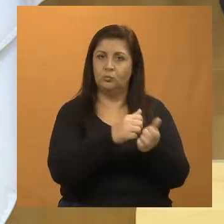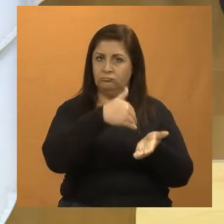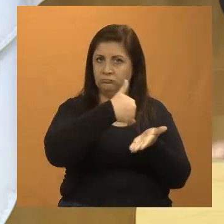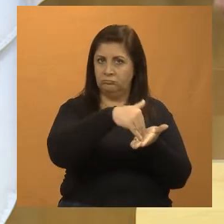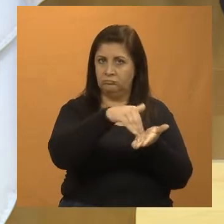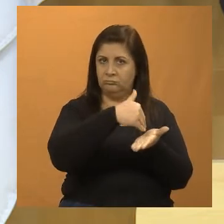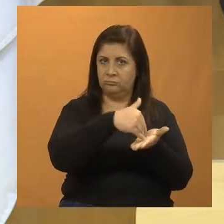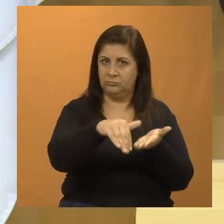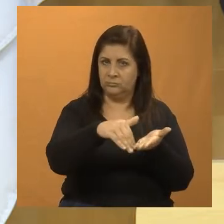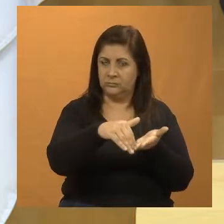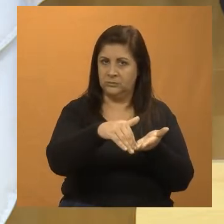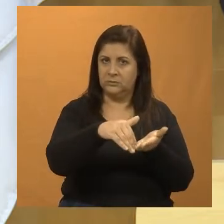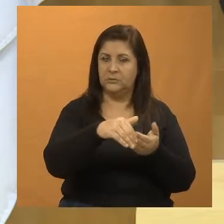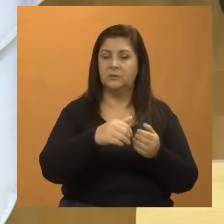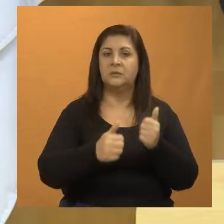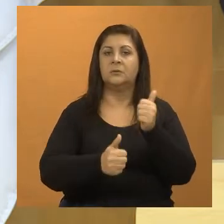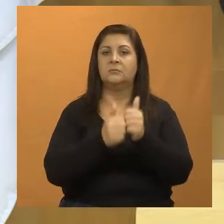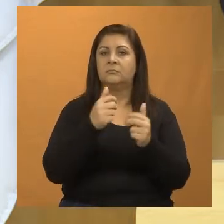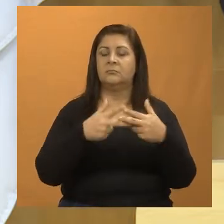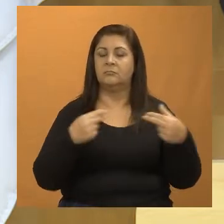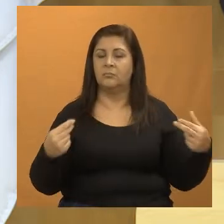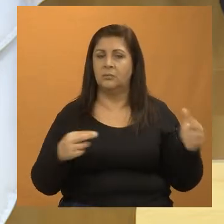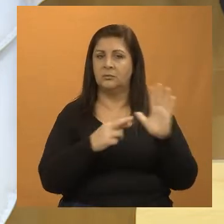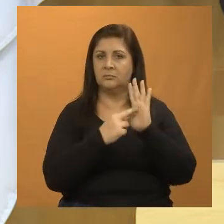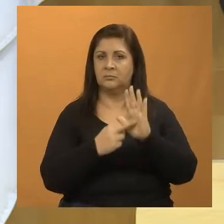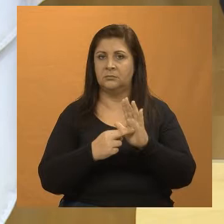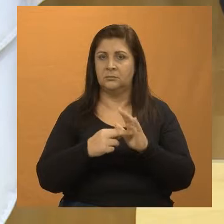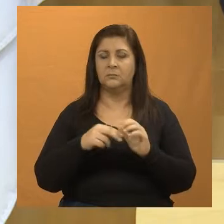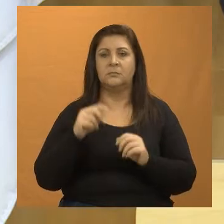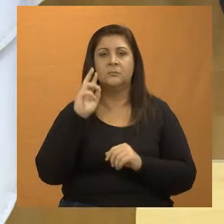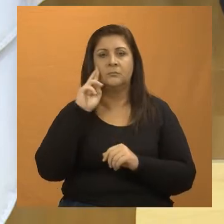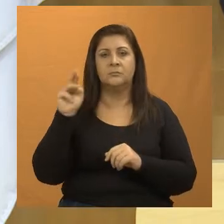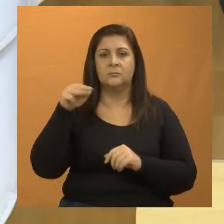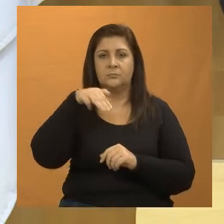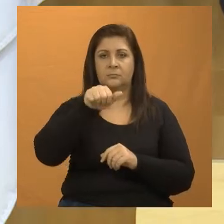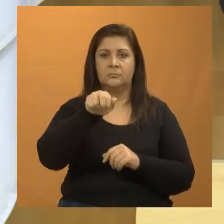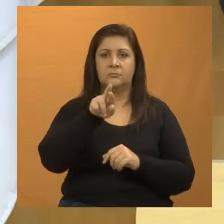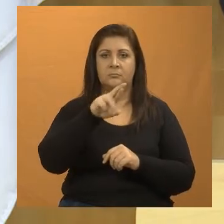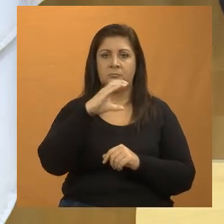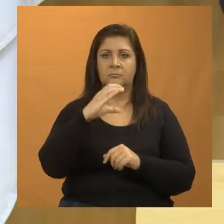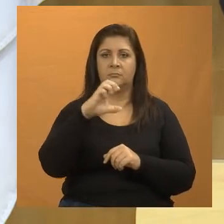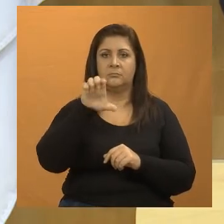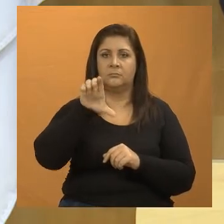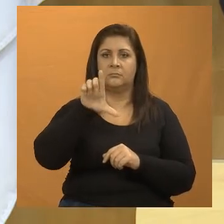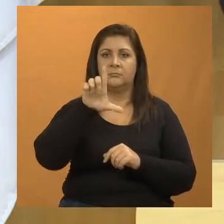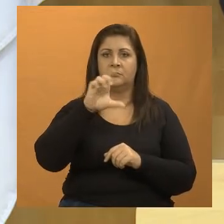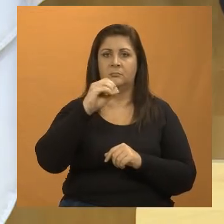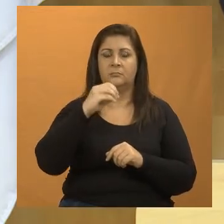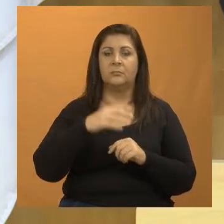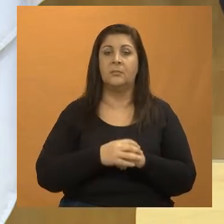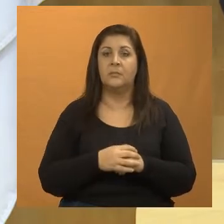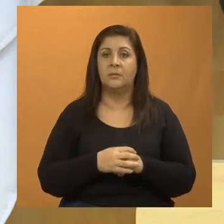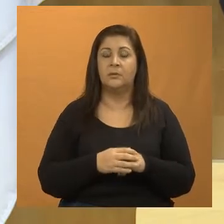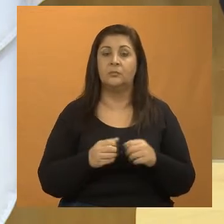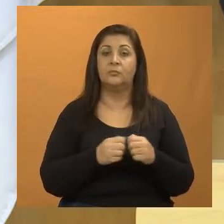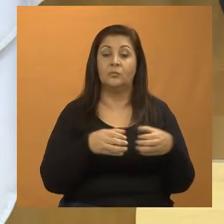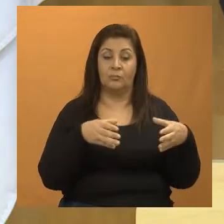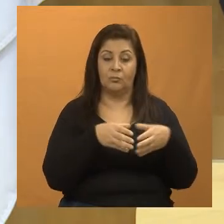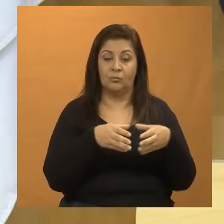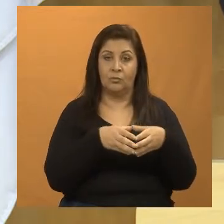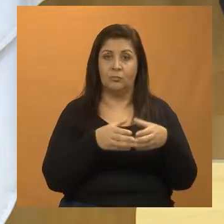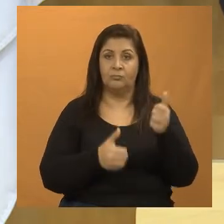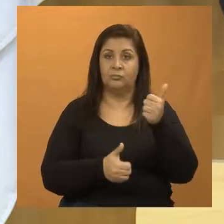Esporte, aqui representada pelo secretário, senhor Marcelo, através da Liga Municipal de Futebol Amador de